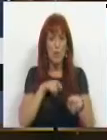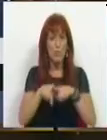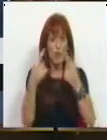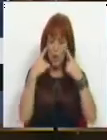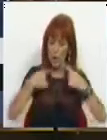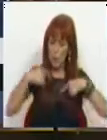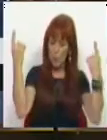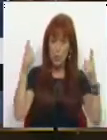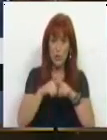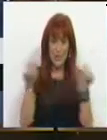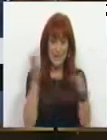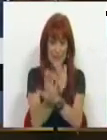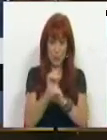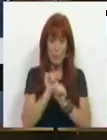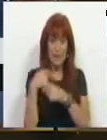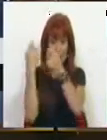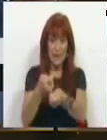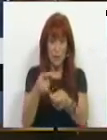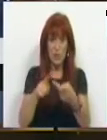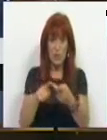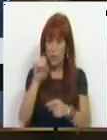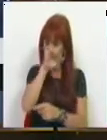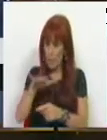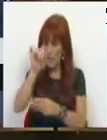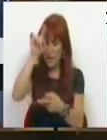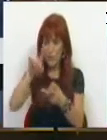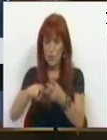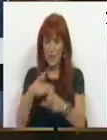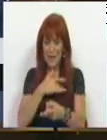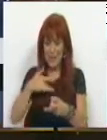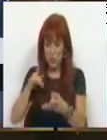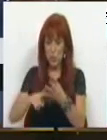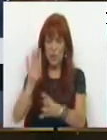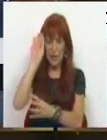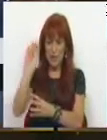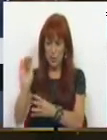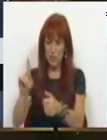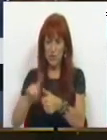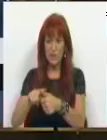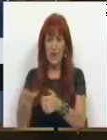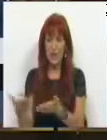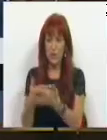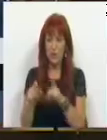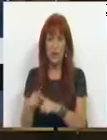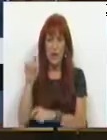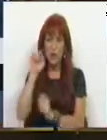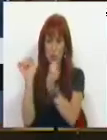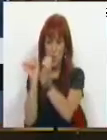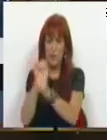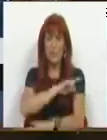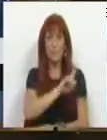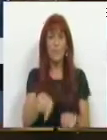políticas públicas nos setores da agricultura, do ambiente, da saúde, da educação, da economia e segurança